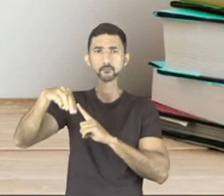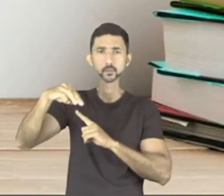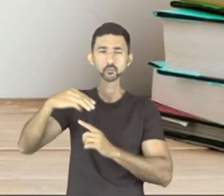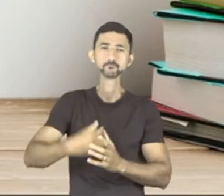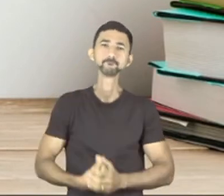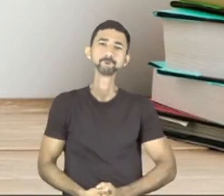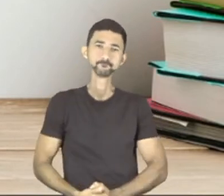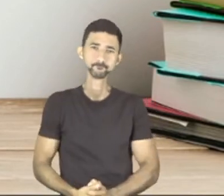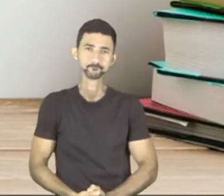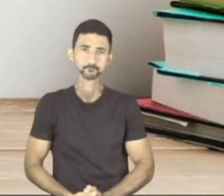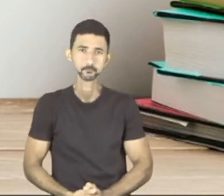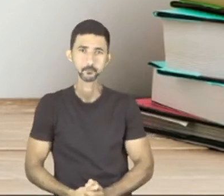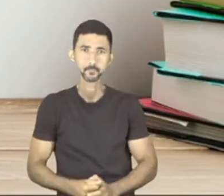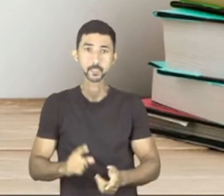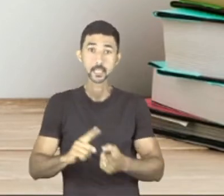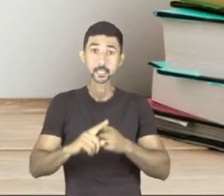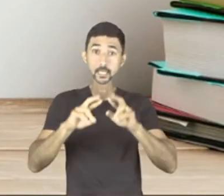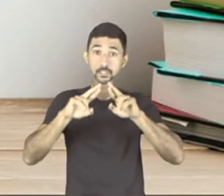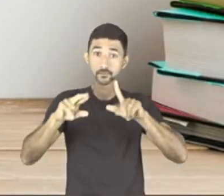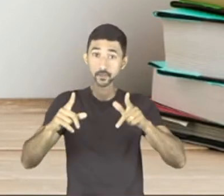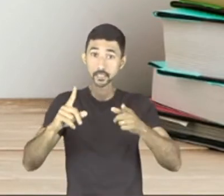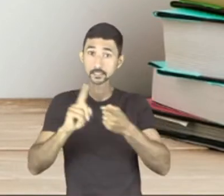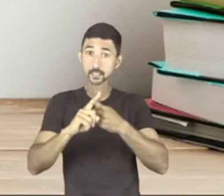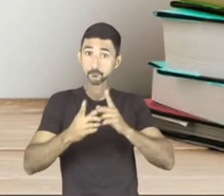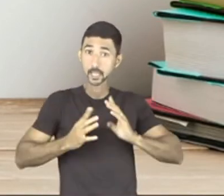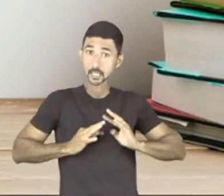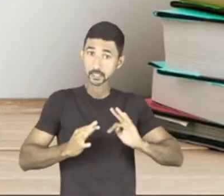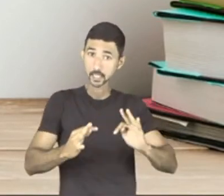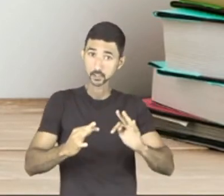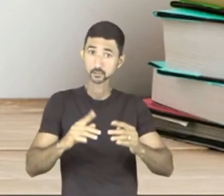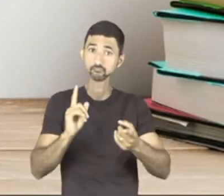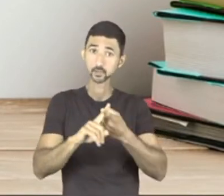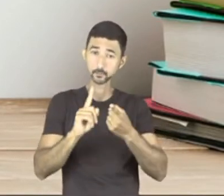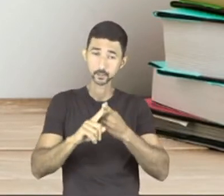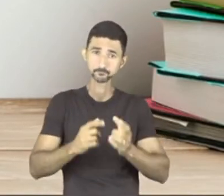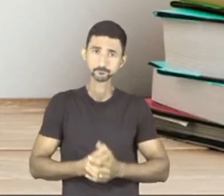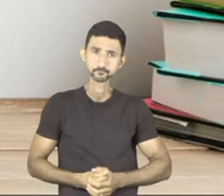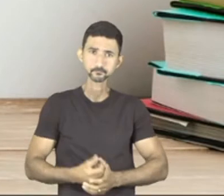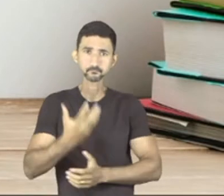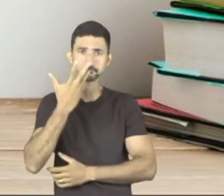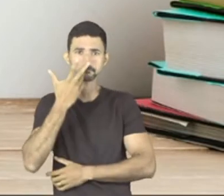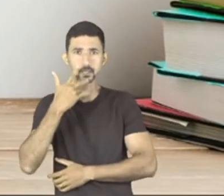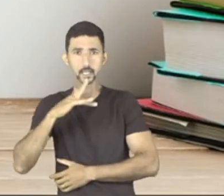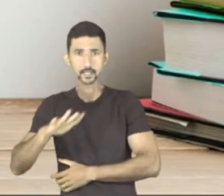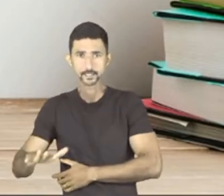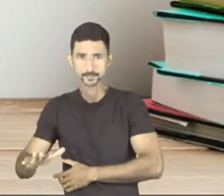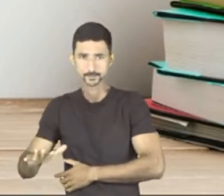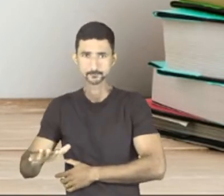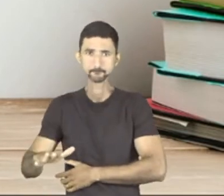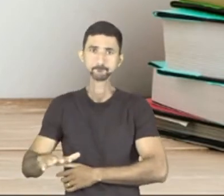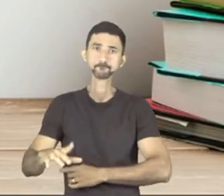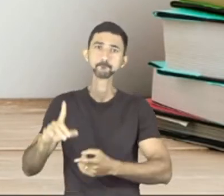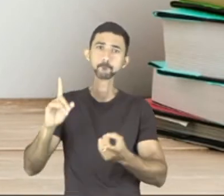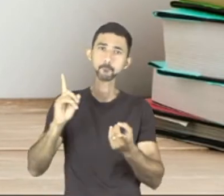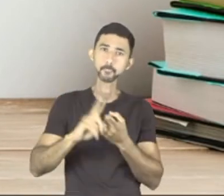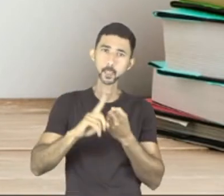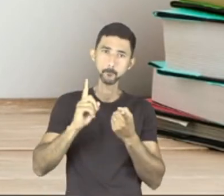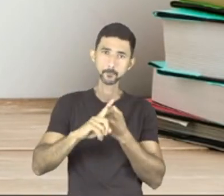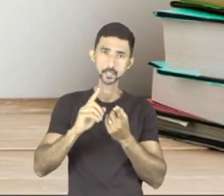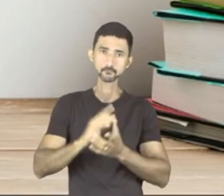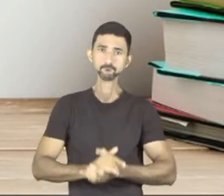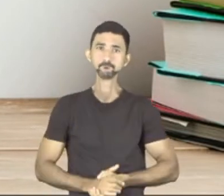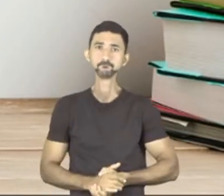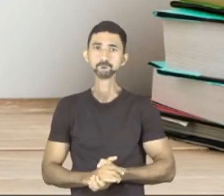também uma diferença da aplicação das técnicas. Tanto as crianças quanto